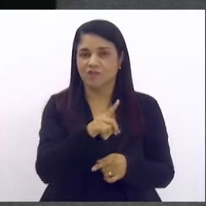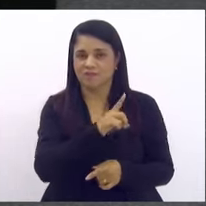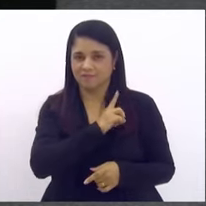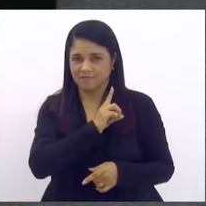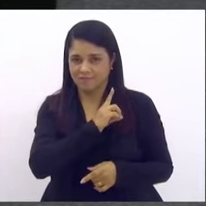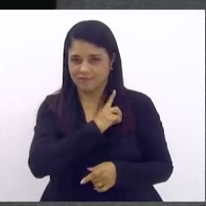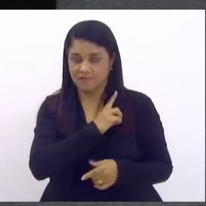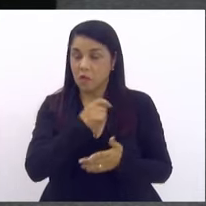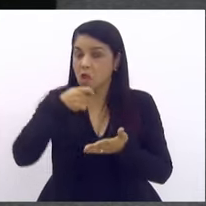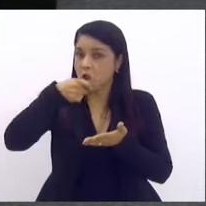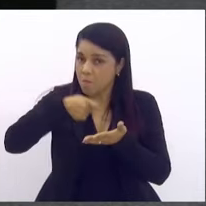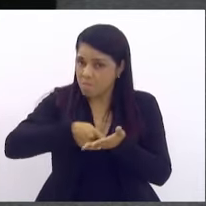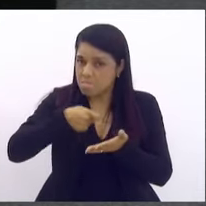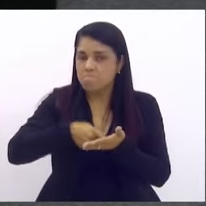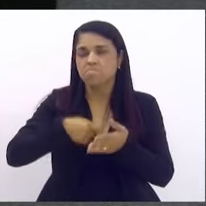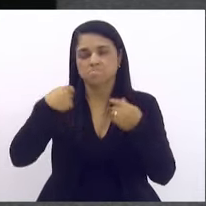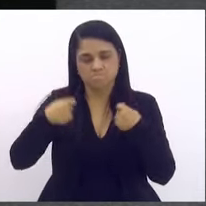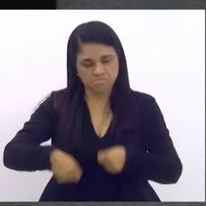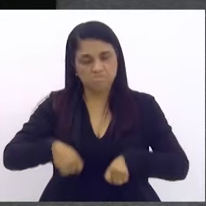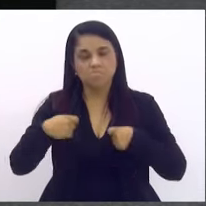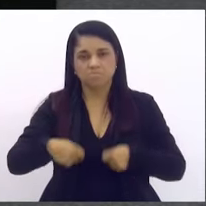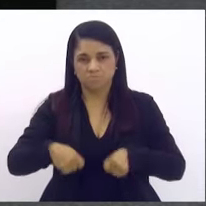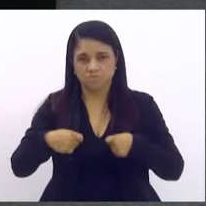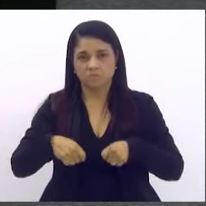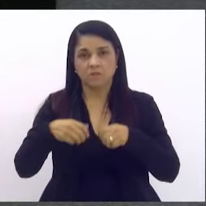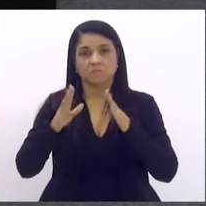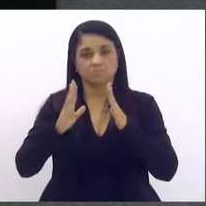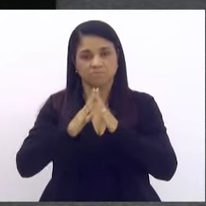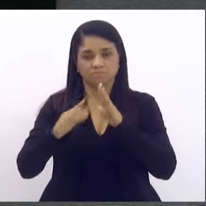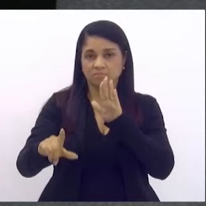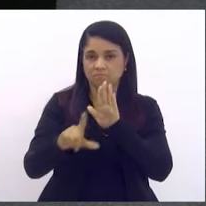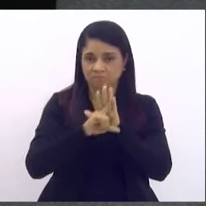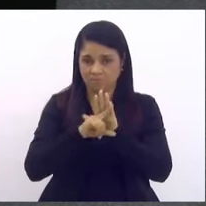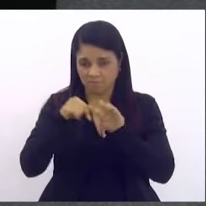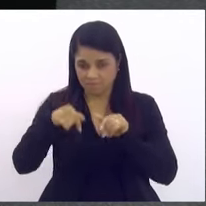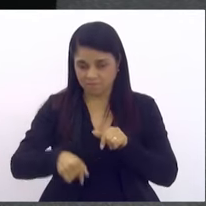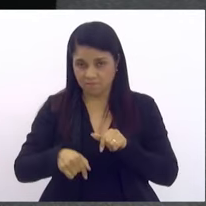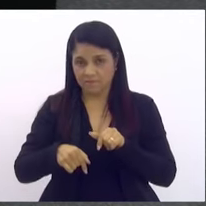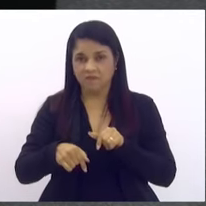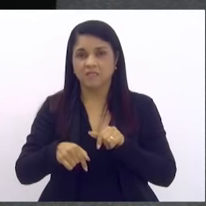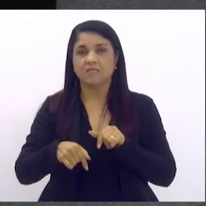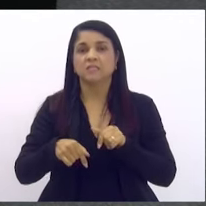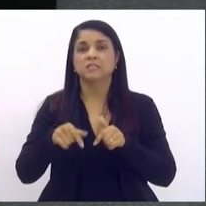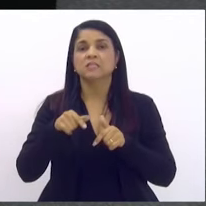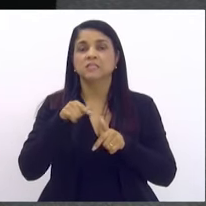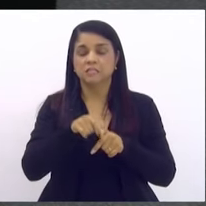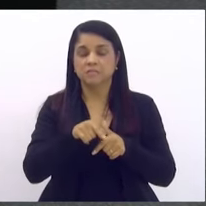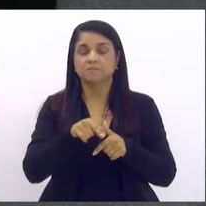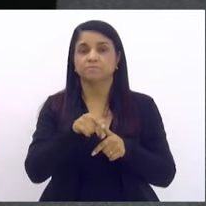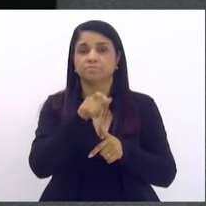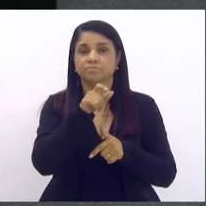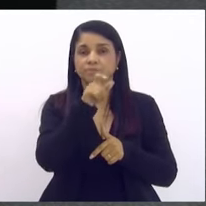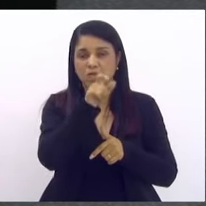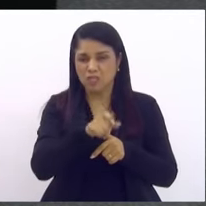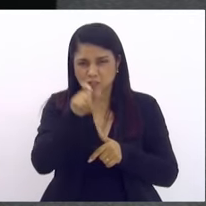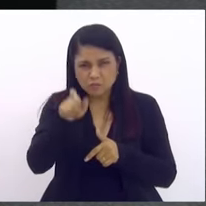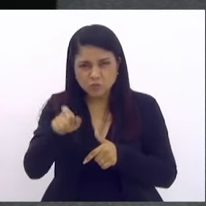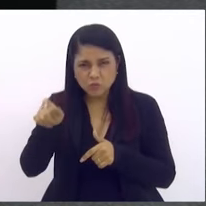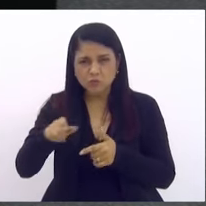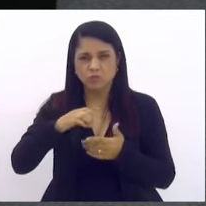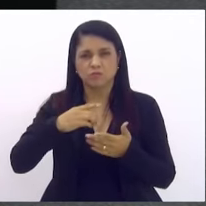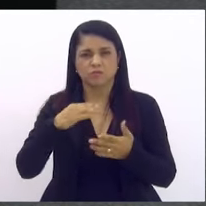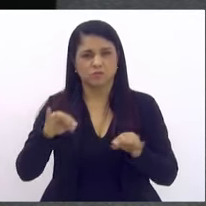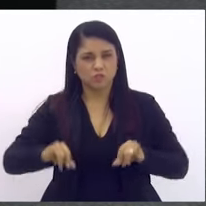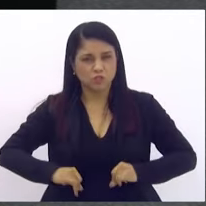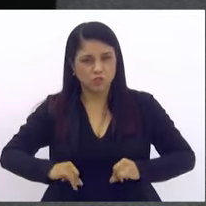temos que cobrar enquanto casa Legislativa que esses casos sejam eh